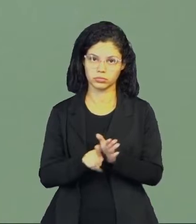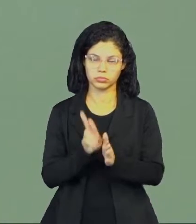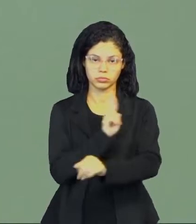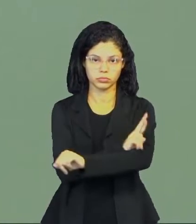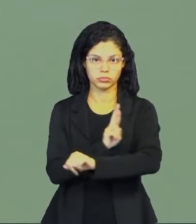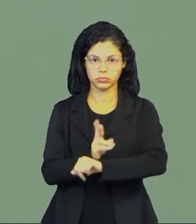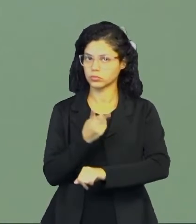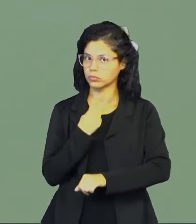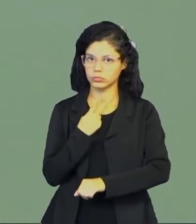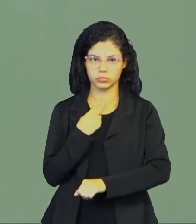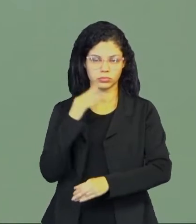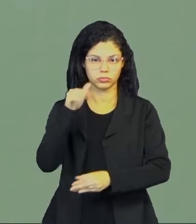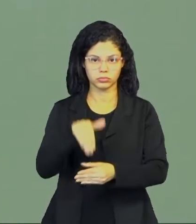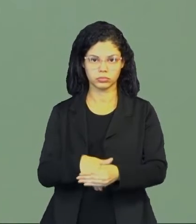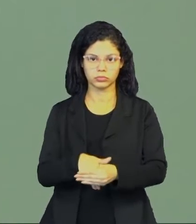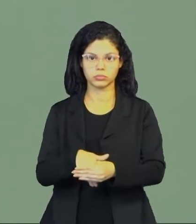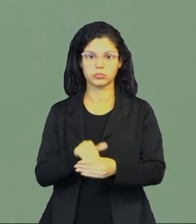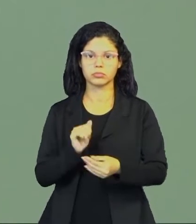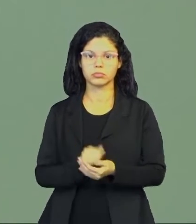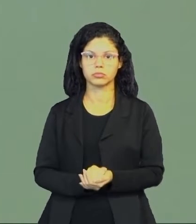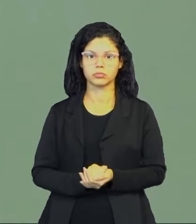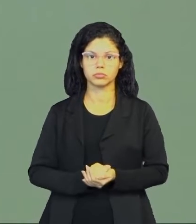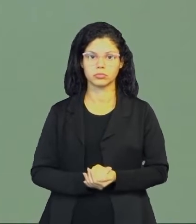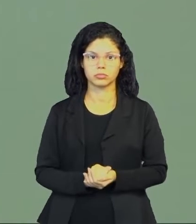nem podia votar, nem podia ser votado,